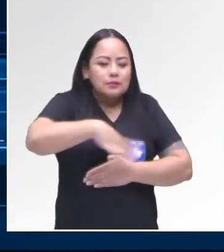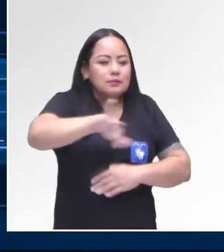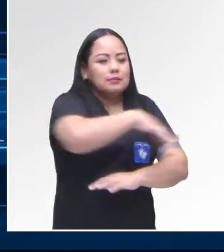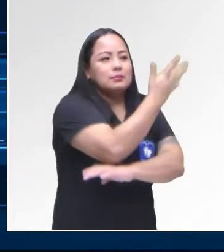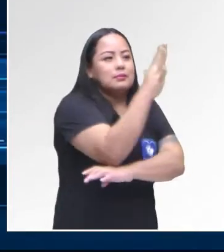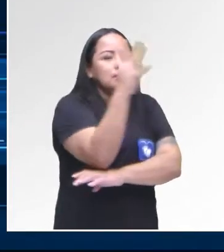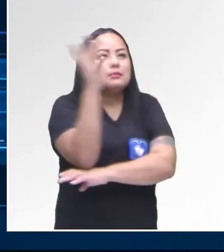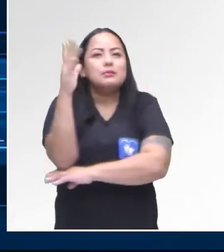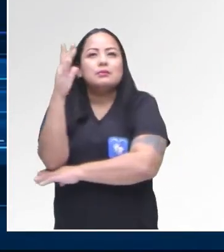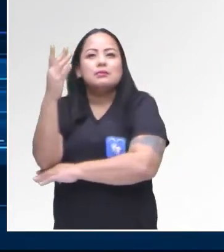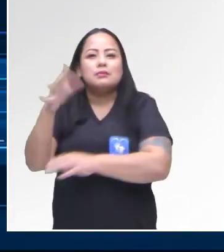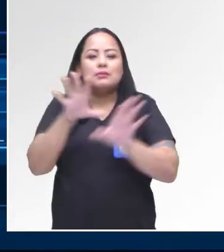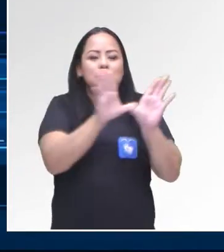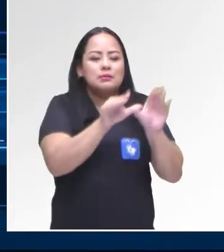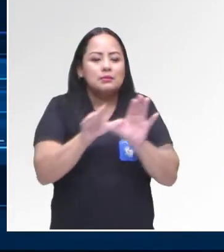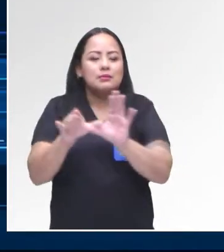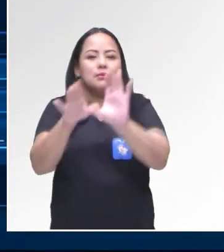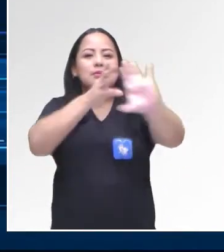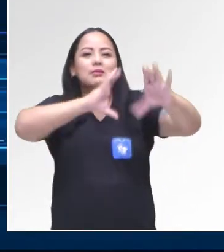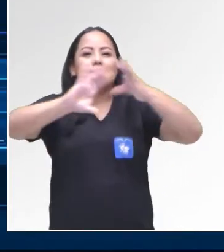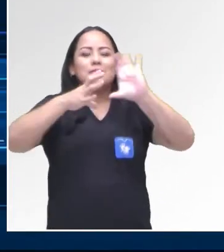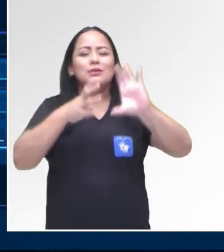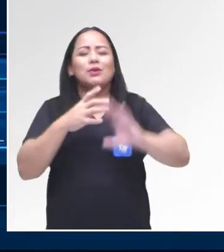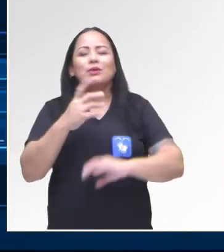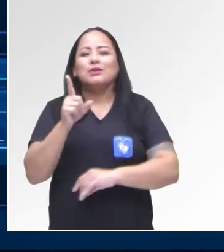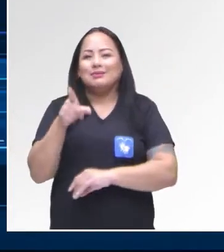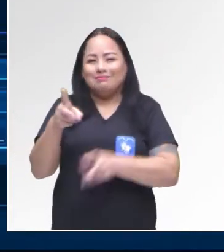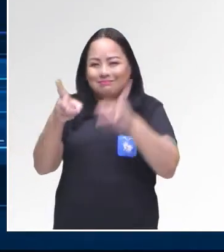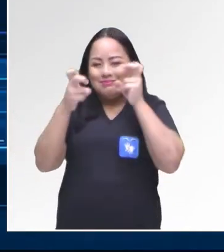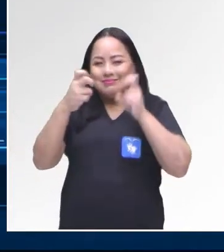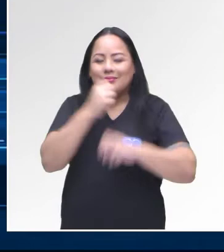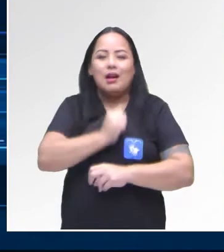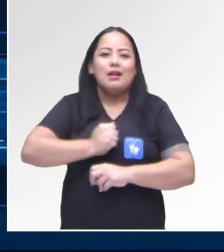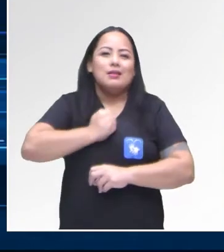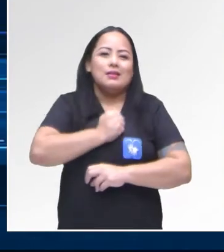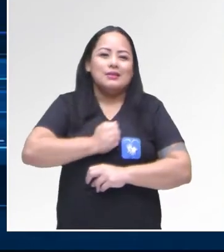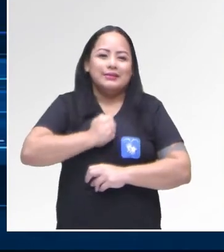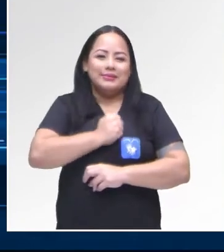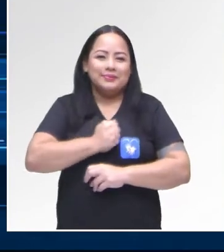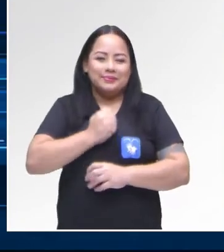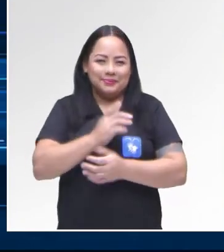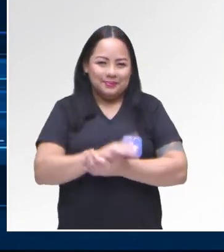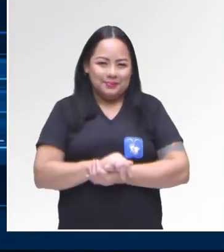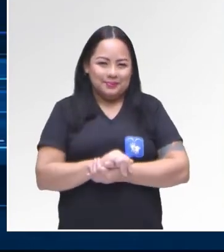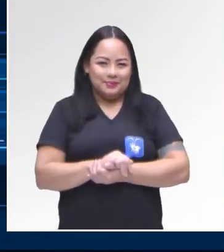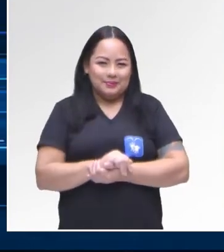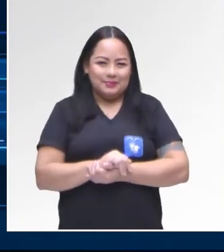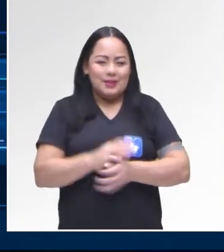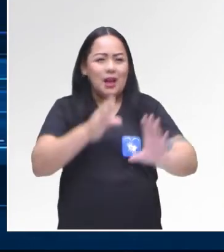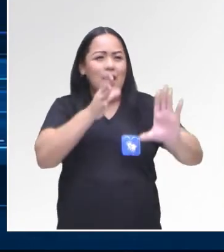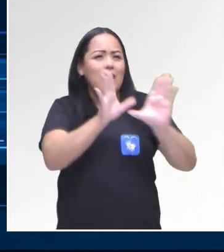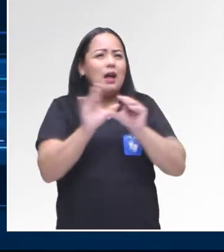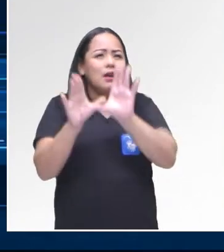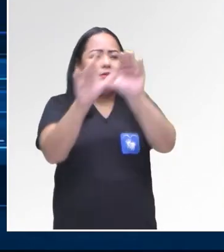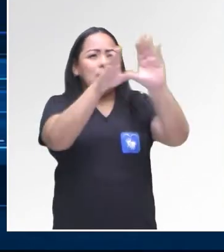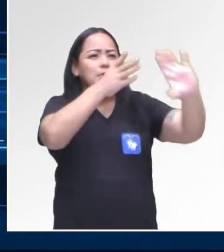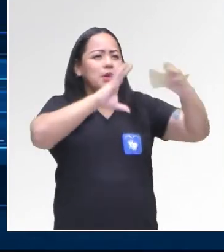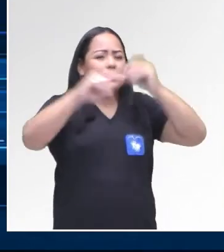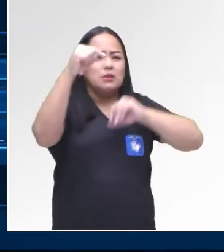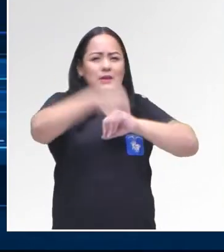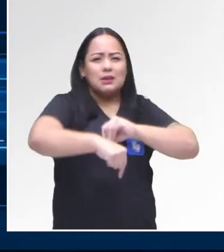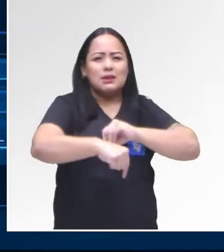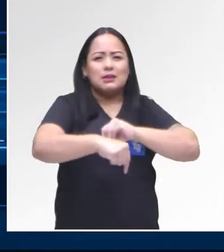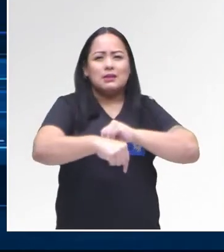palmeiras, onde canta o sabiá. Olha a saudade. As aves que aqui gorjeiam, aqui onde eles